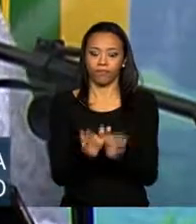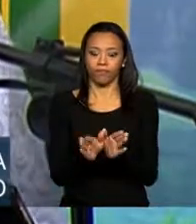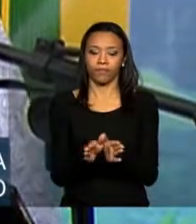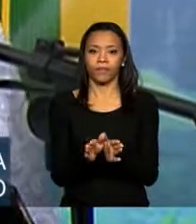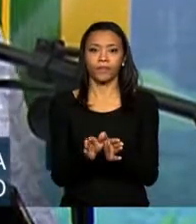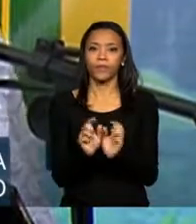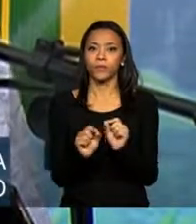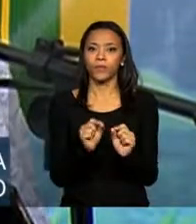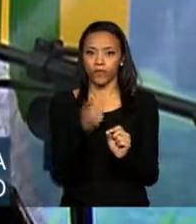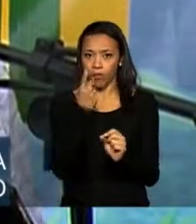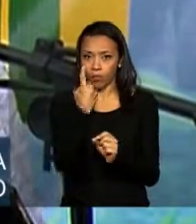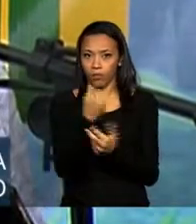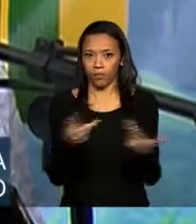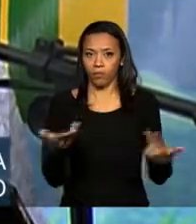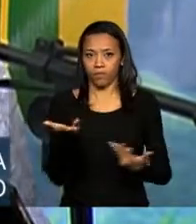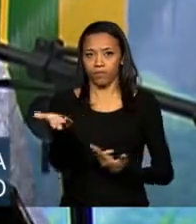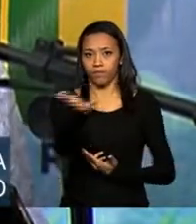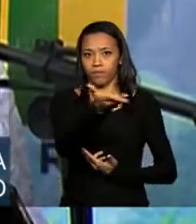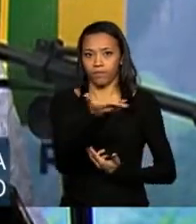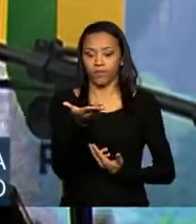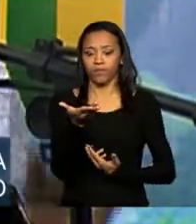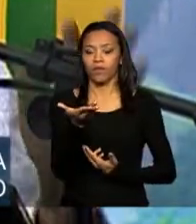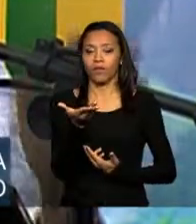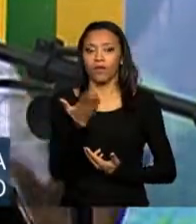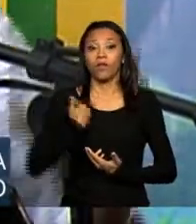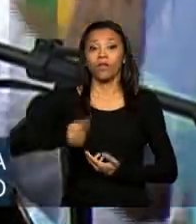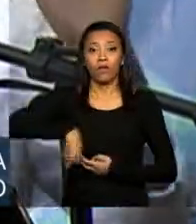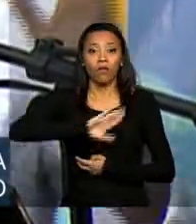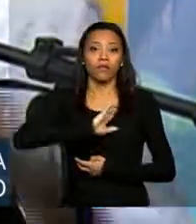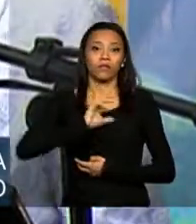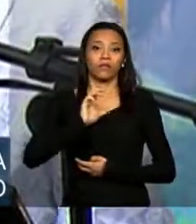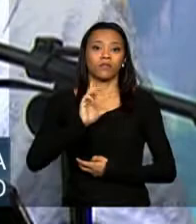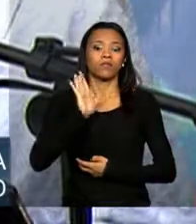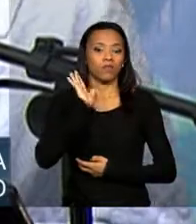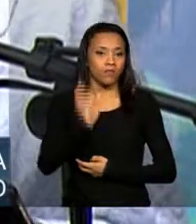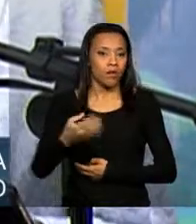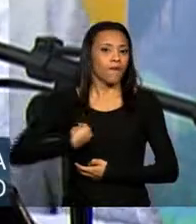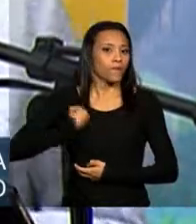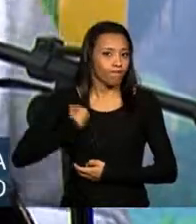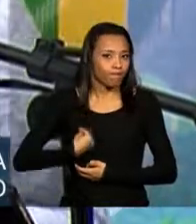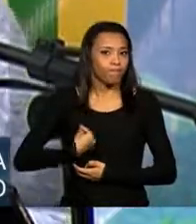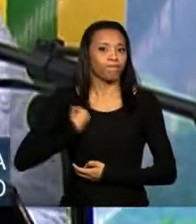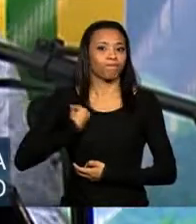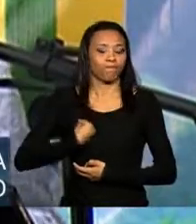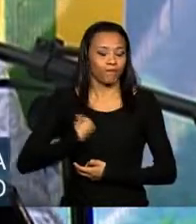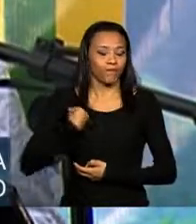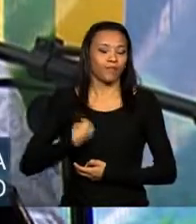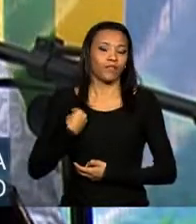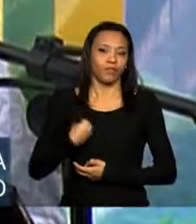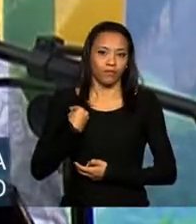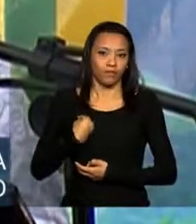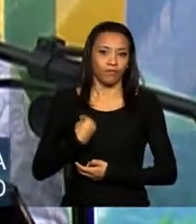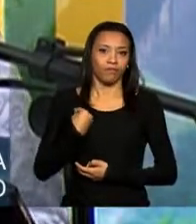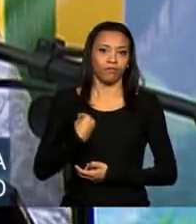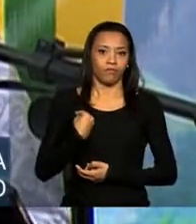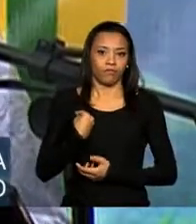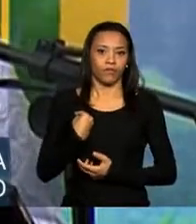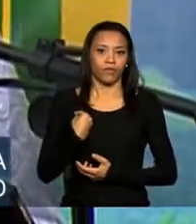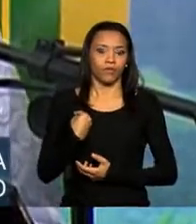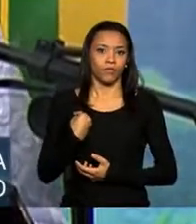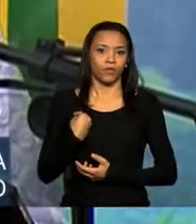O que é o seguinte e nós temos vivido nos últimos